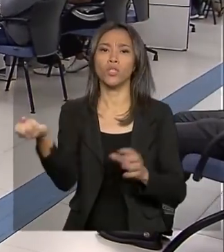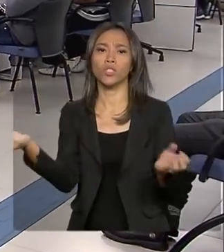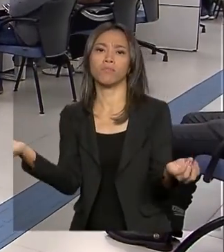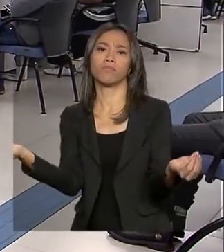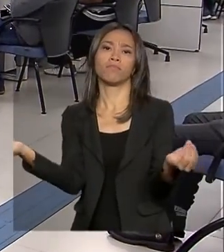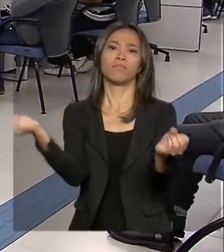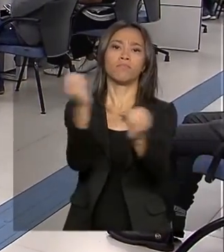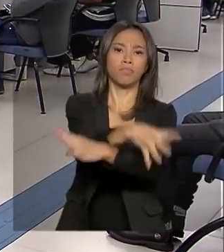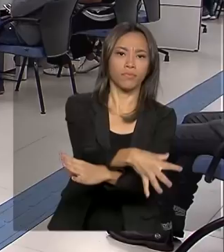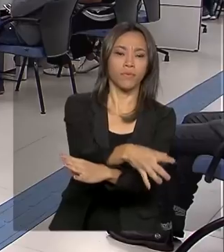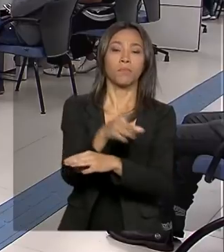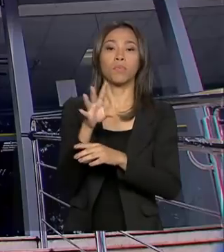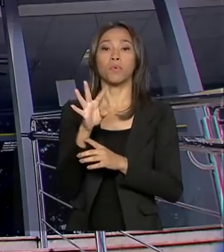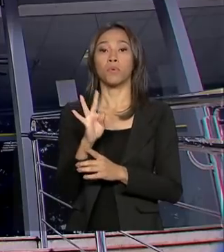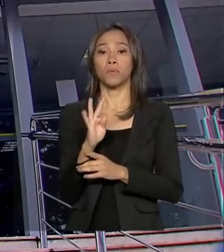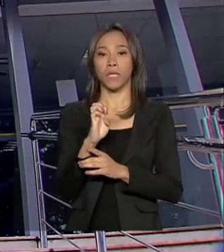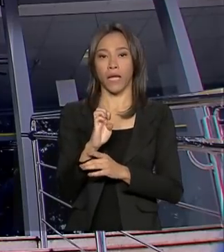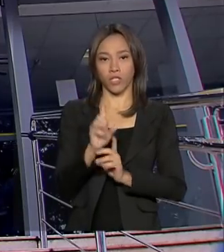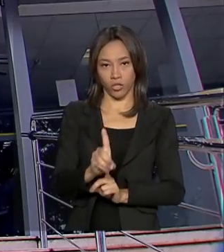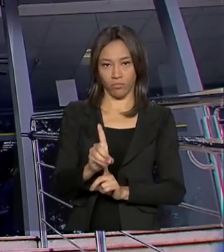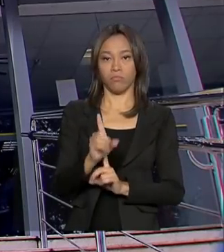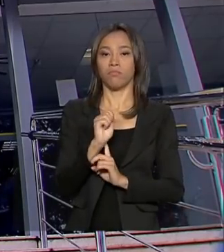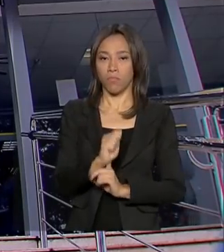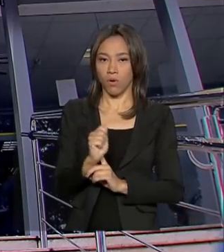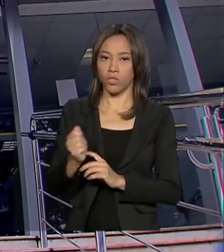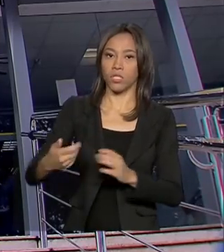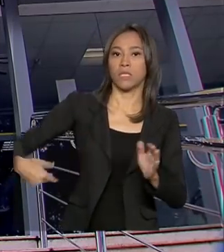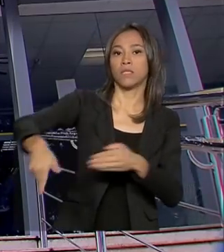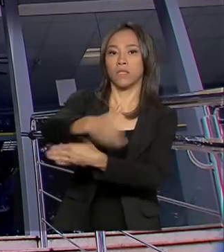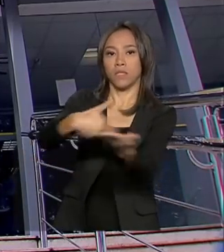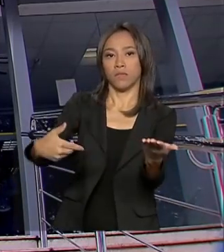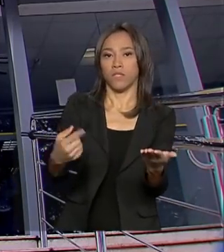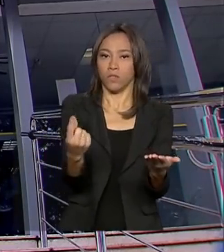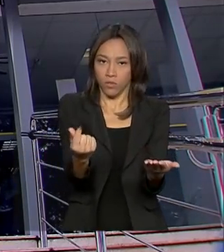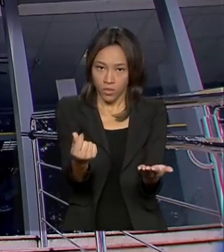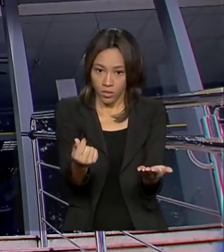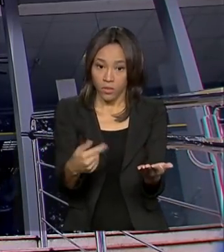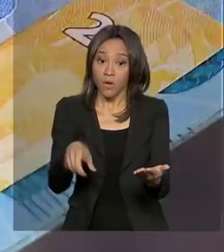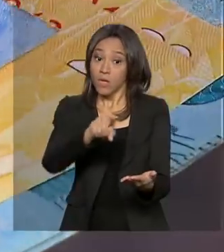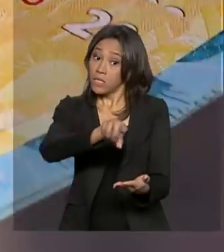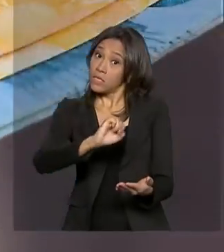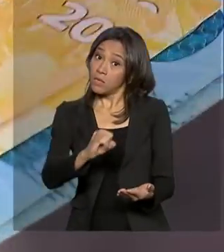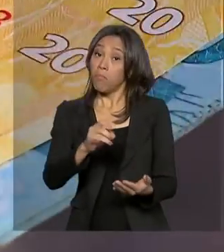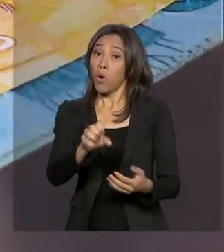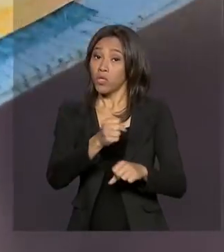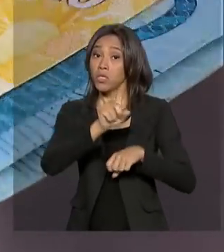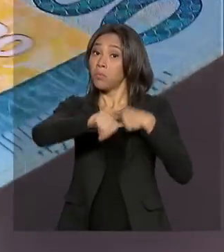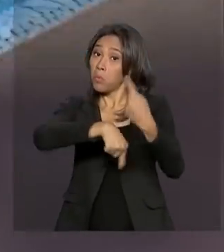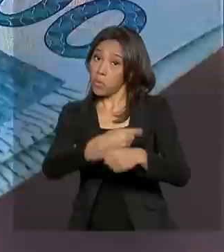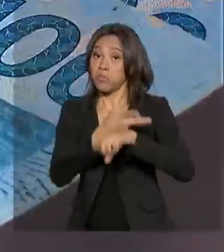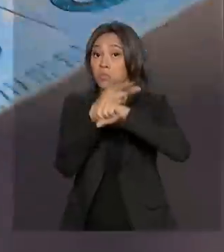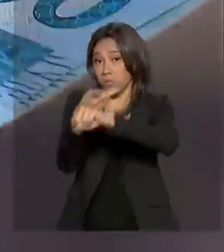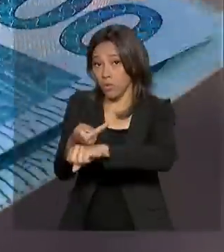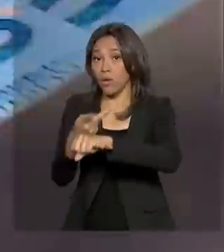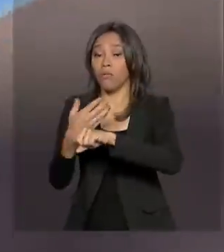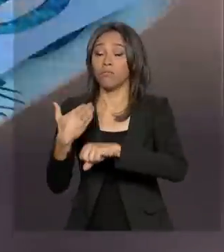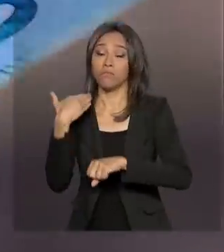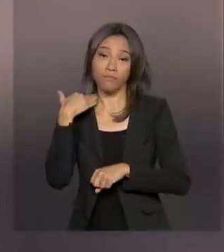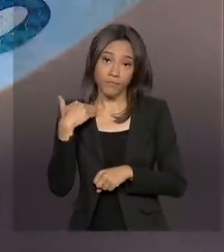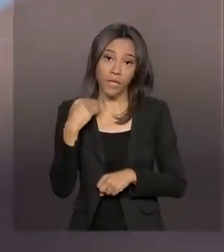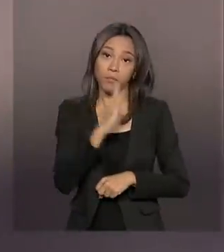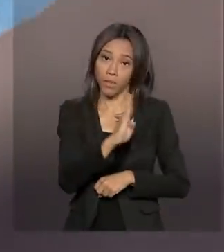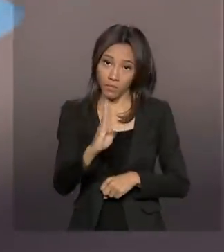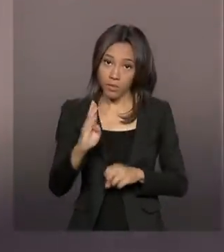TED, sem nenhum custo. Os demais podem procurar uma agência do Banco do Brasil. Dinheiro que deve movimentar a economia